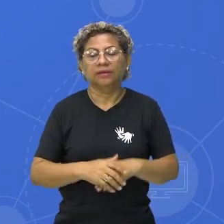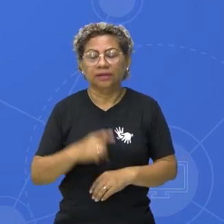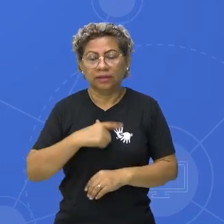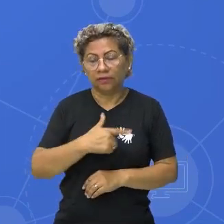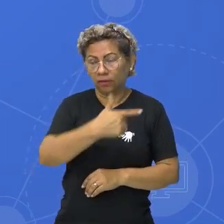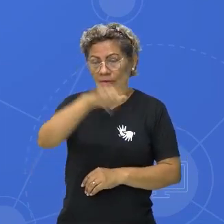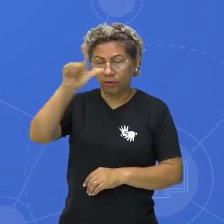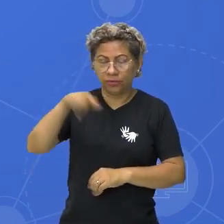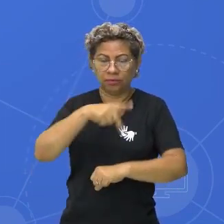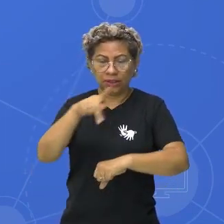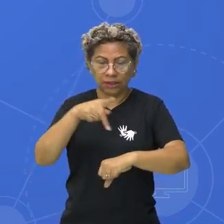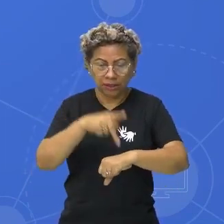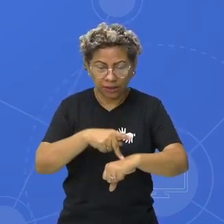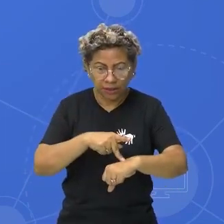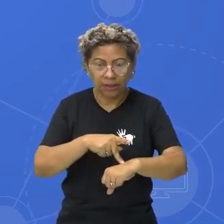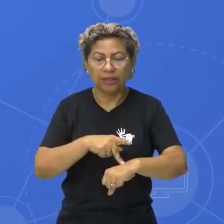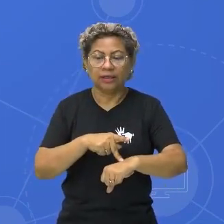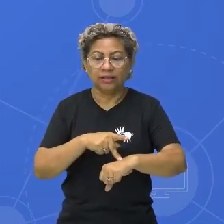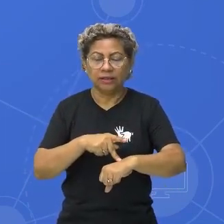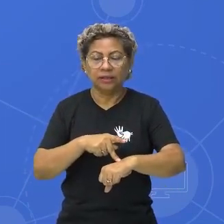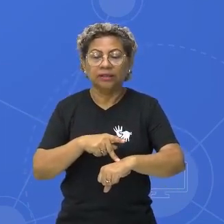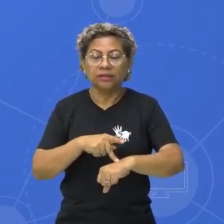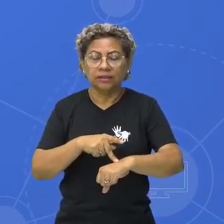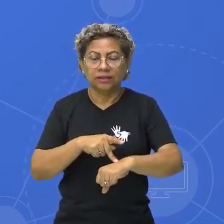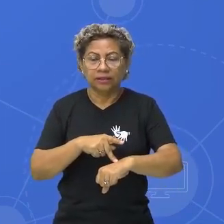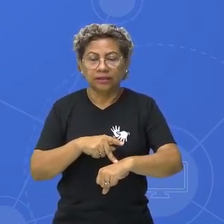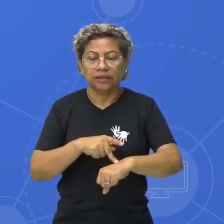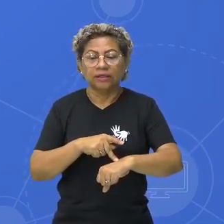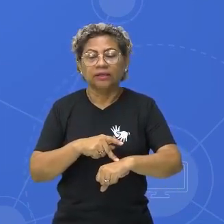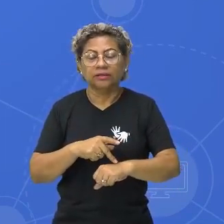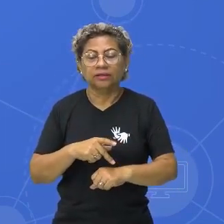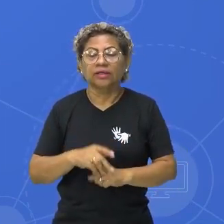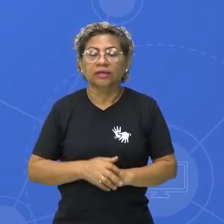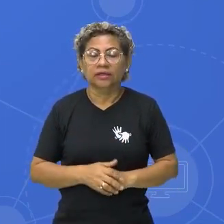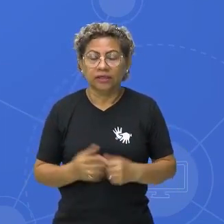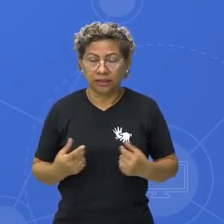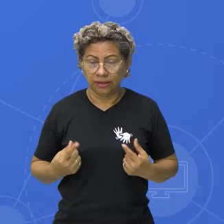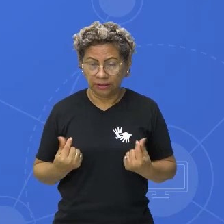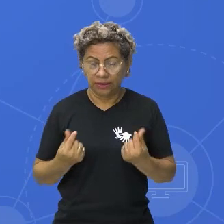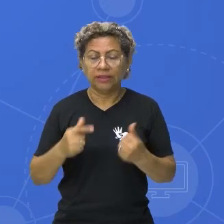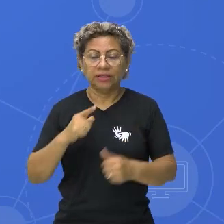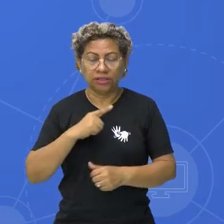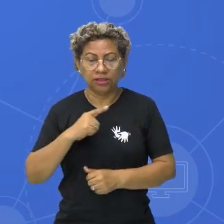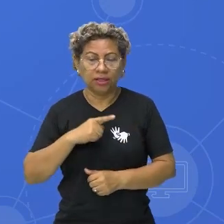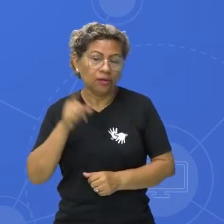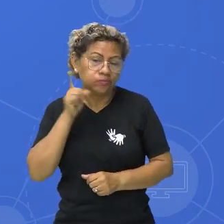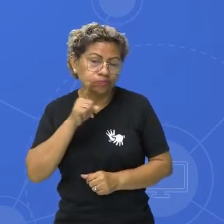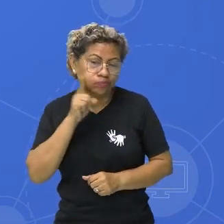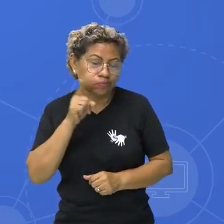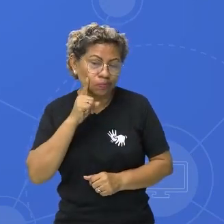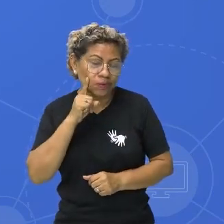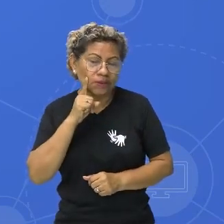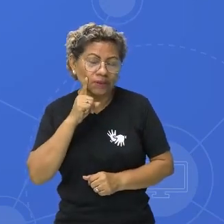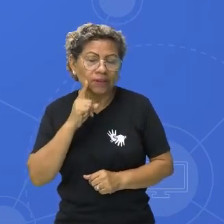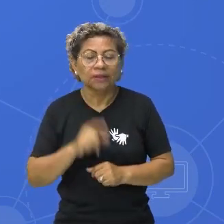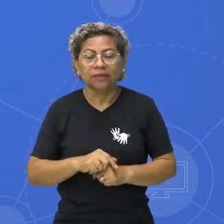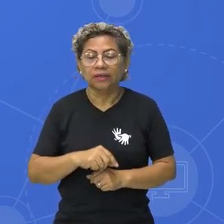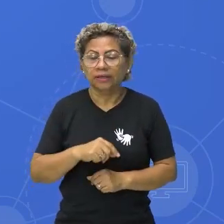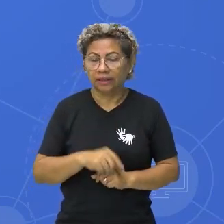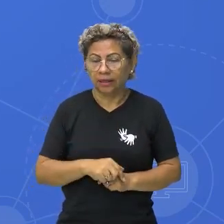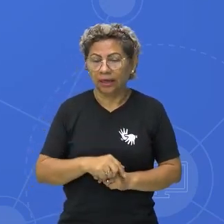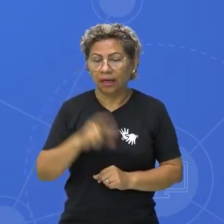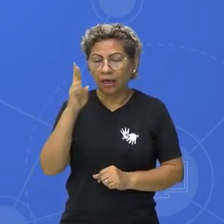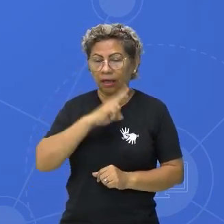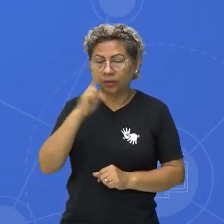União Soviética. E aí a gente observa que com isso foram surgindo esses blocos, tanto na